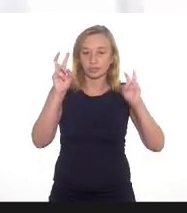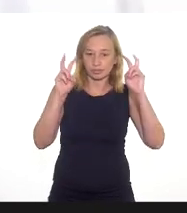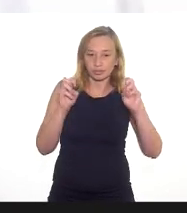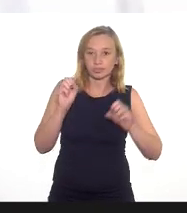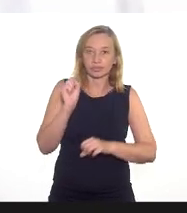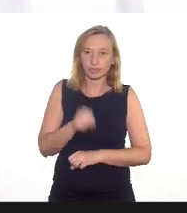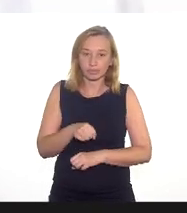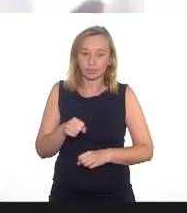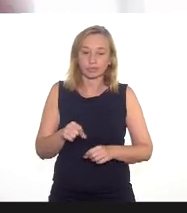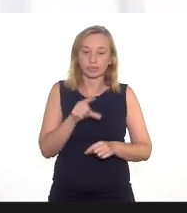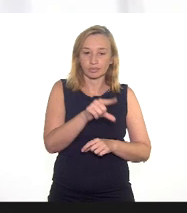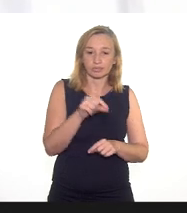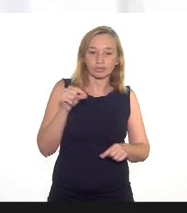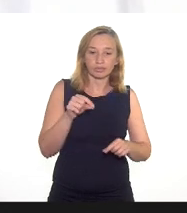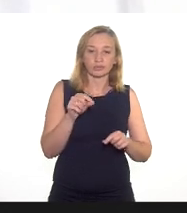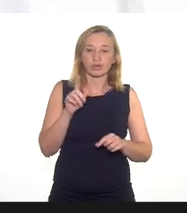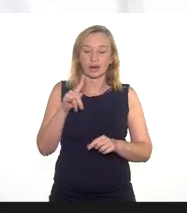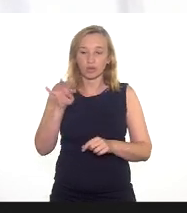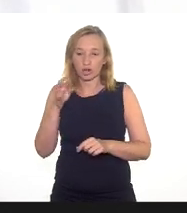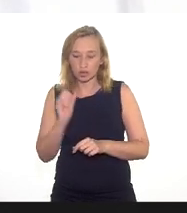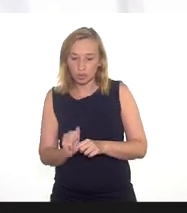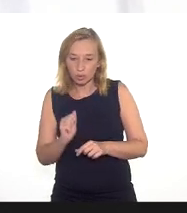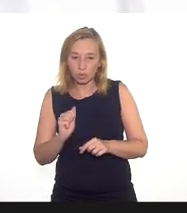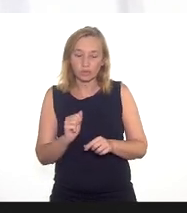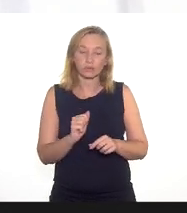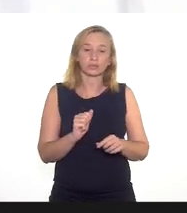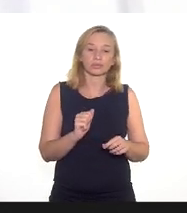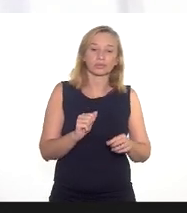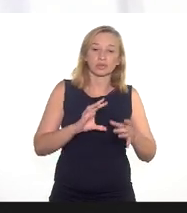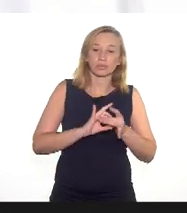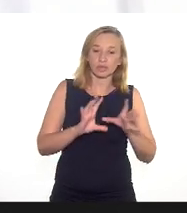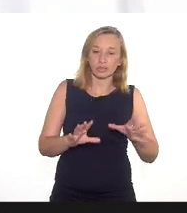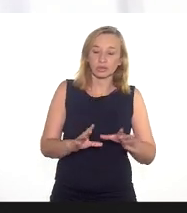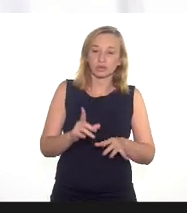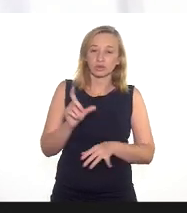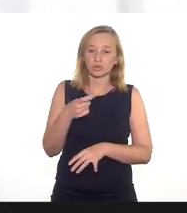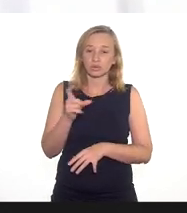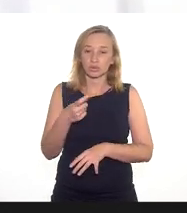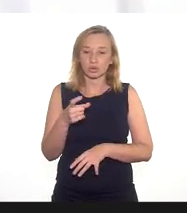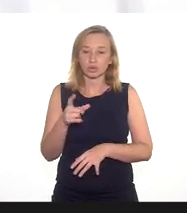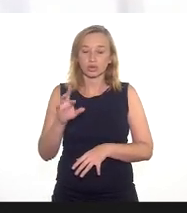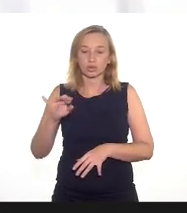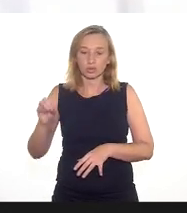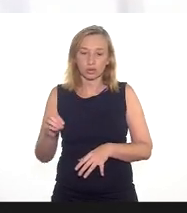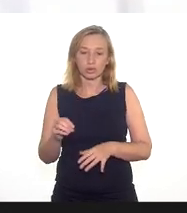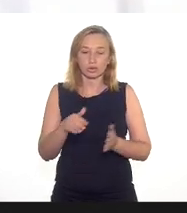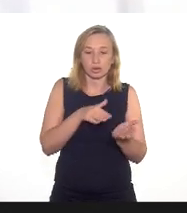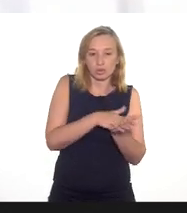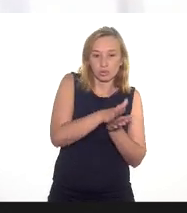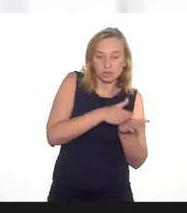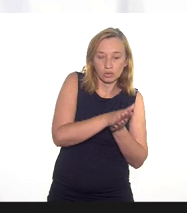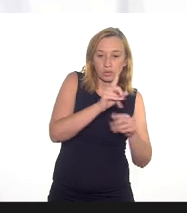sim. A opção pelos laboratórios, a opção por liberação do Rio Card, do material impresso, foi uma opção